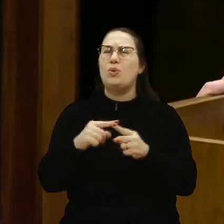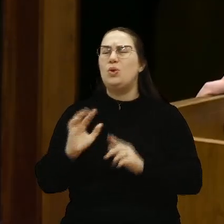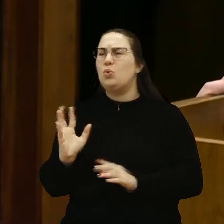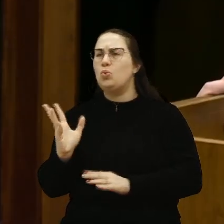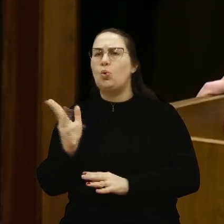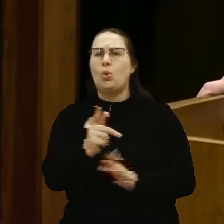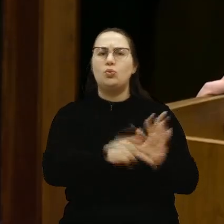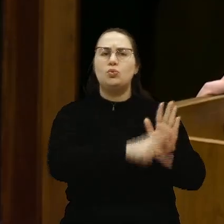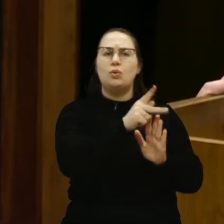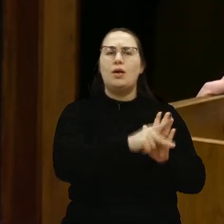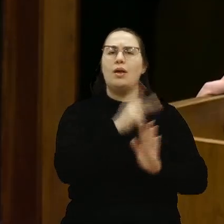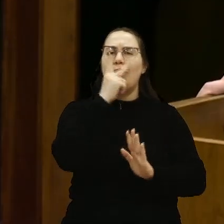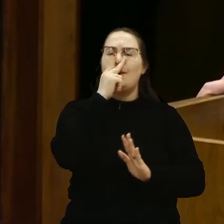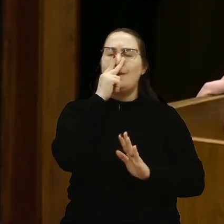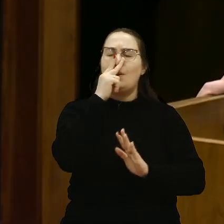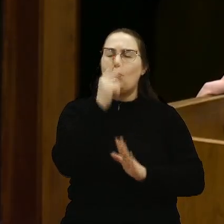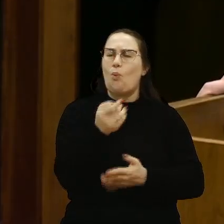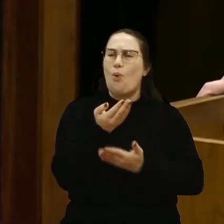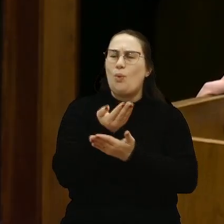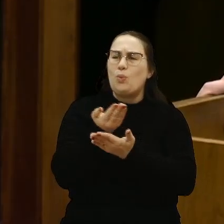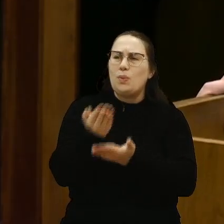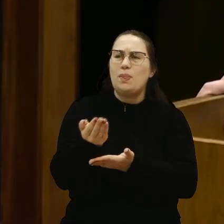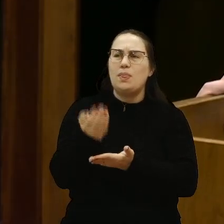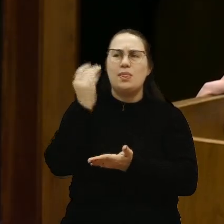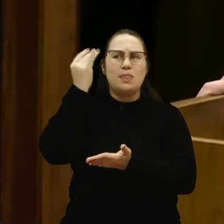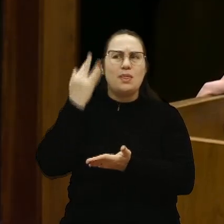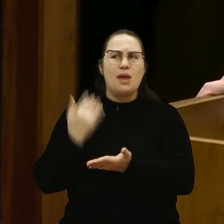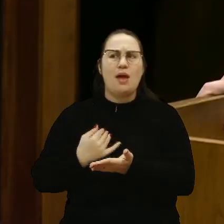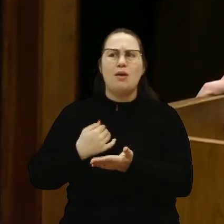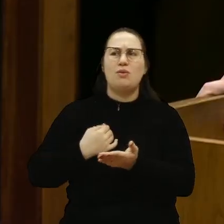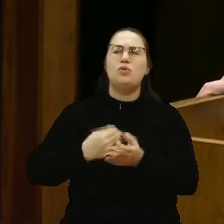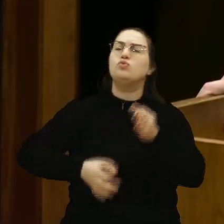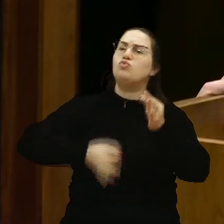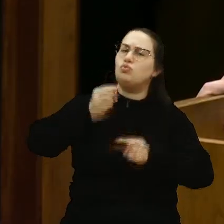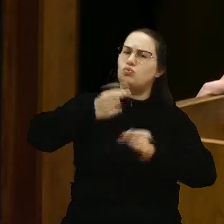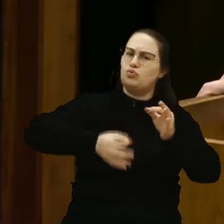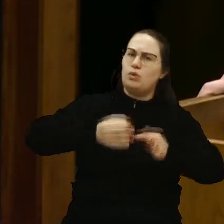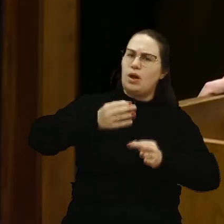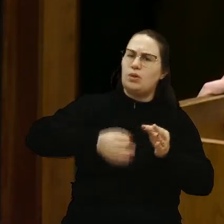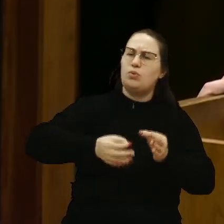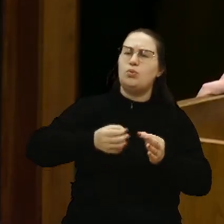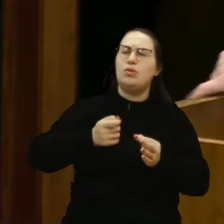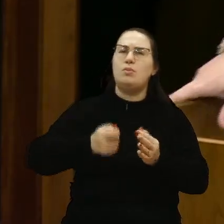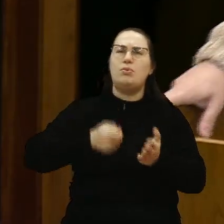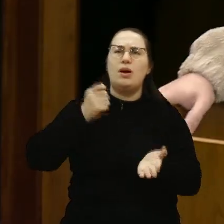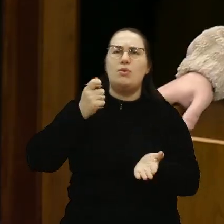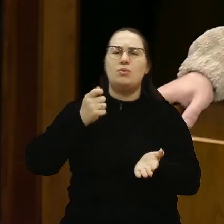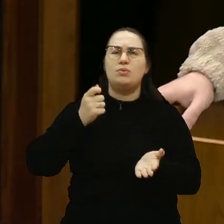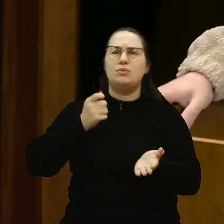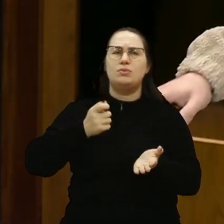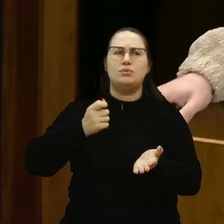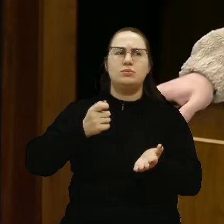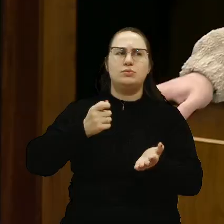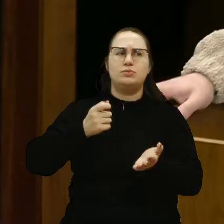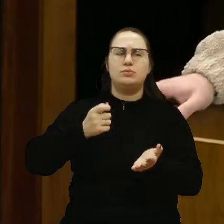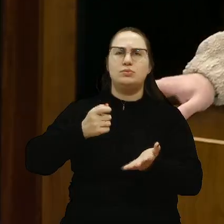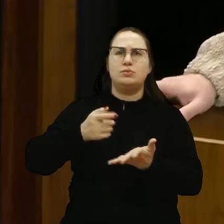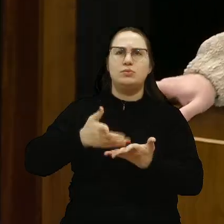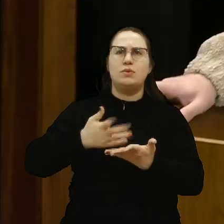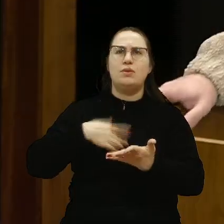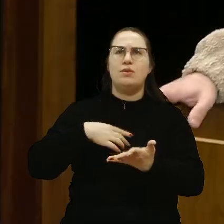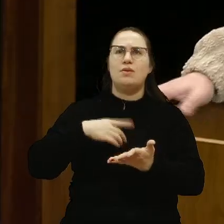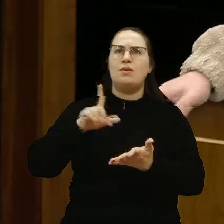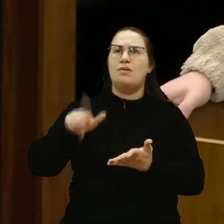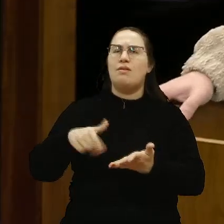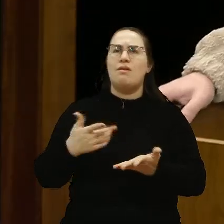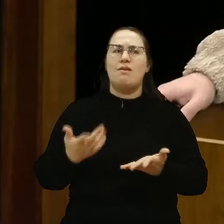projetos iguais aos da senhora, com diversos julgados no Supremo Tribunal Federal, foram considerados constitucionais. Chega ali, ele é